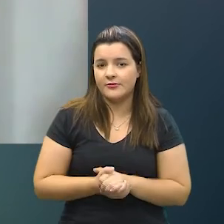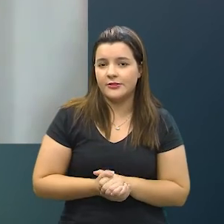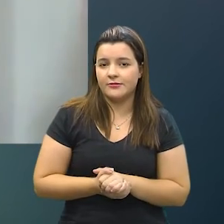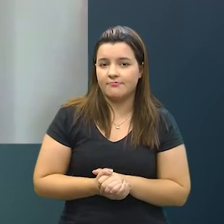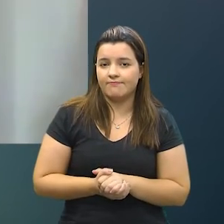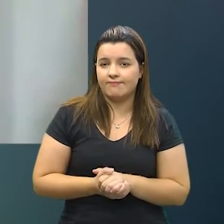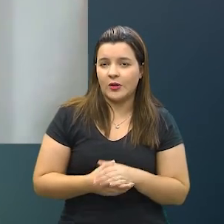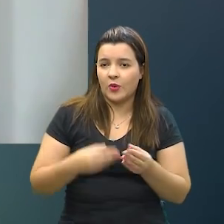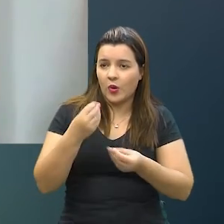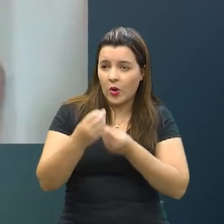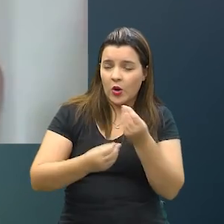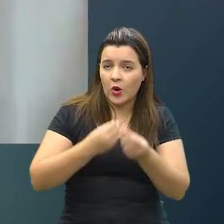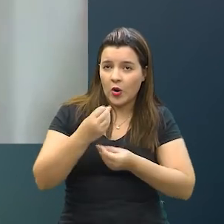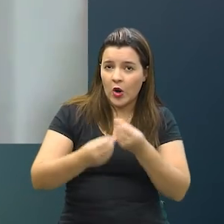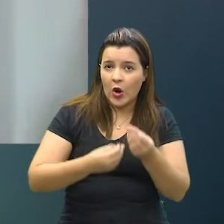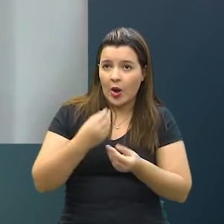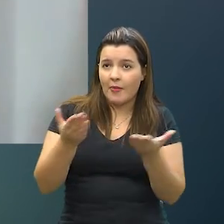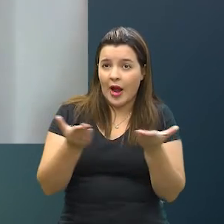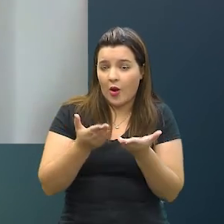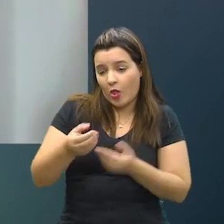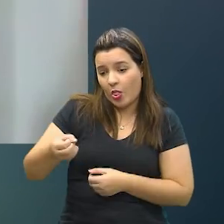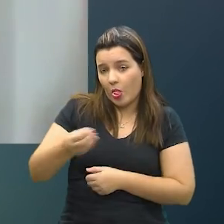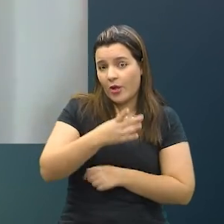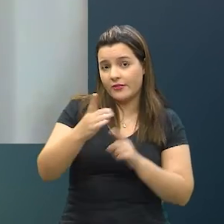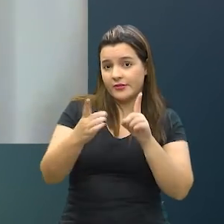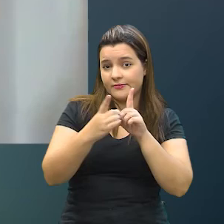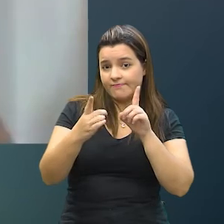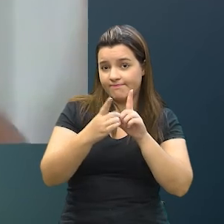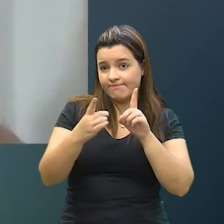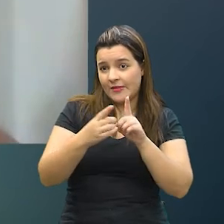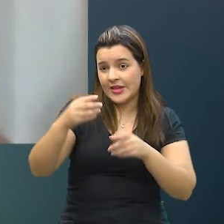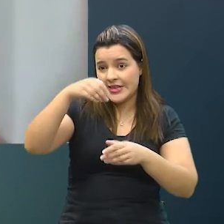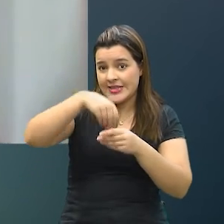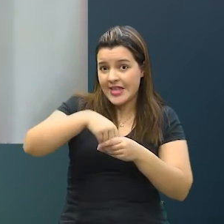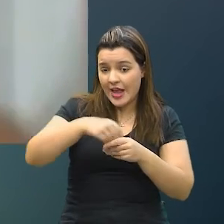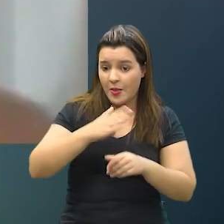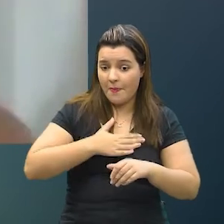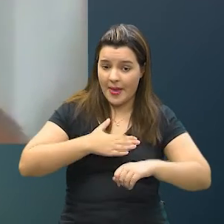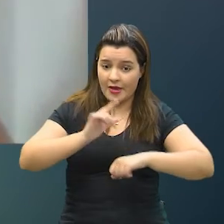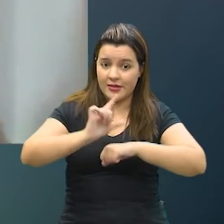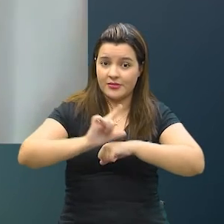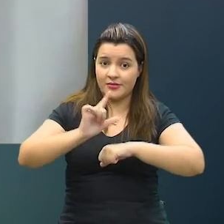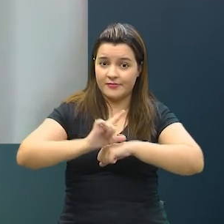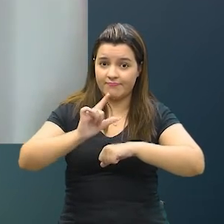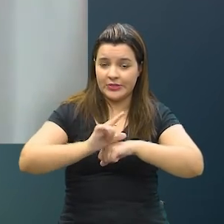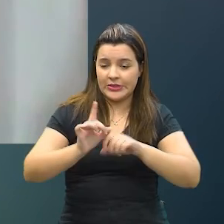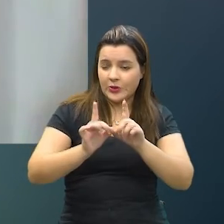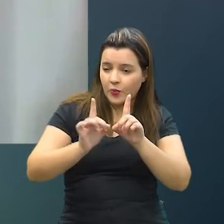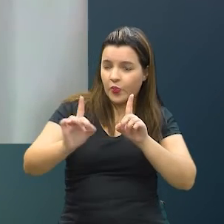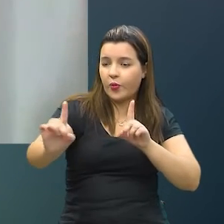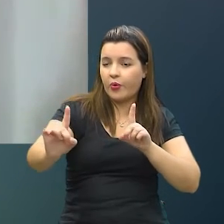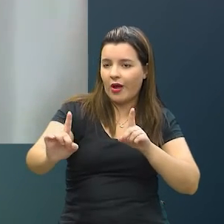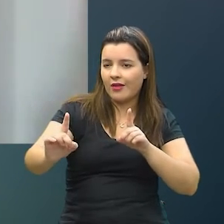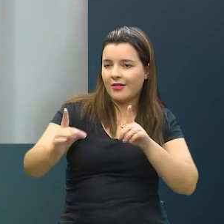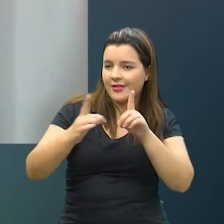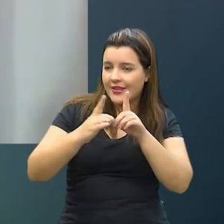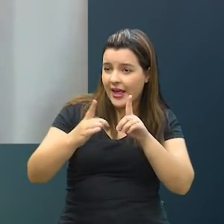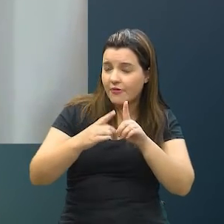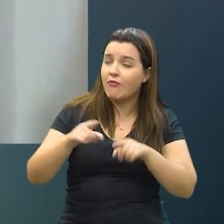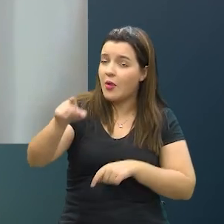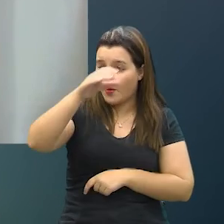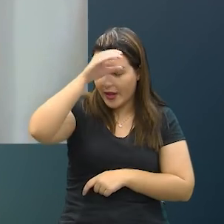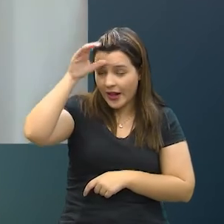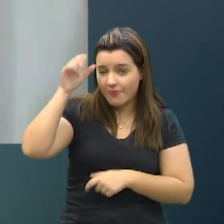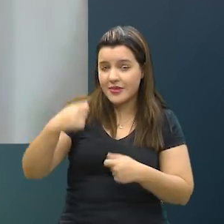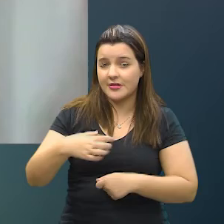essa jornada, né, de atendimento que eu tenho do cliente dentro do meu negócio e como que eu proporciono segurança para